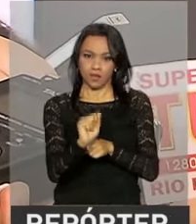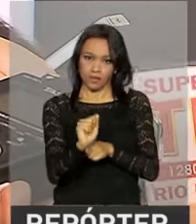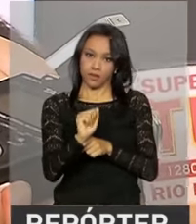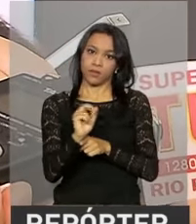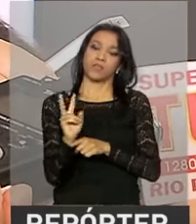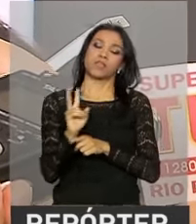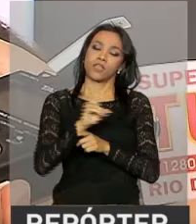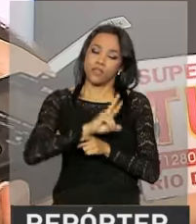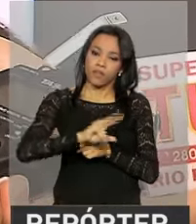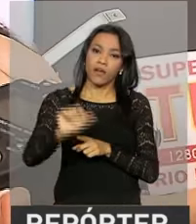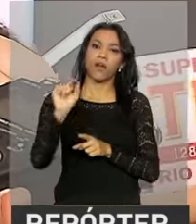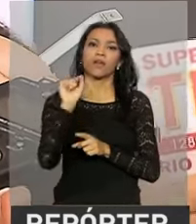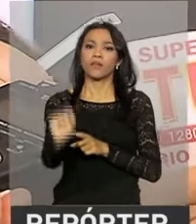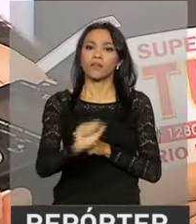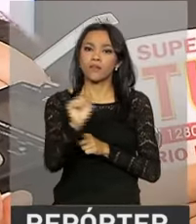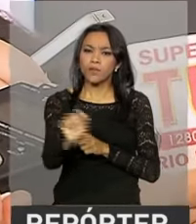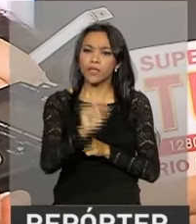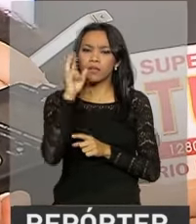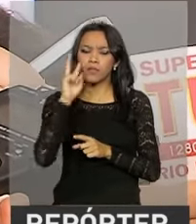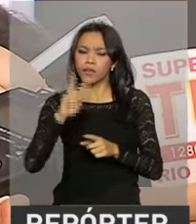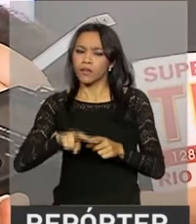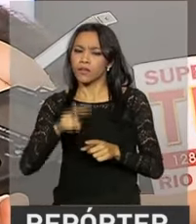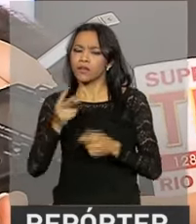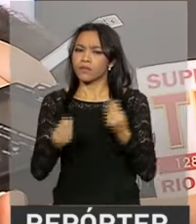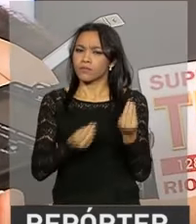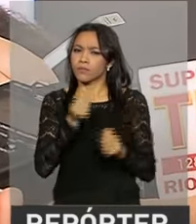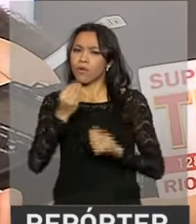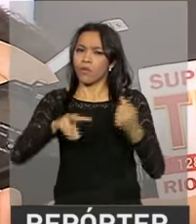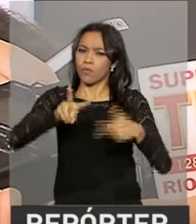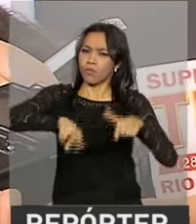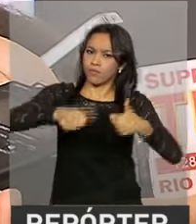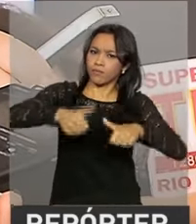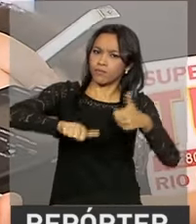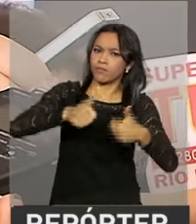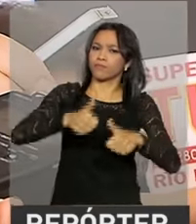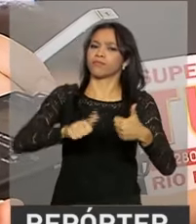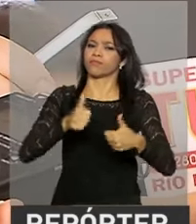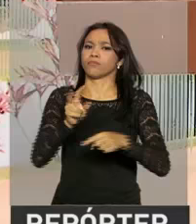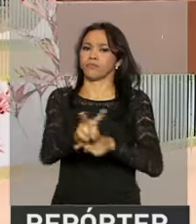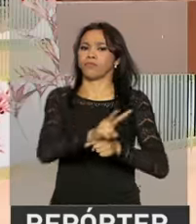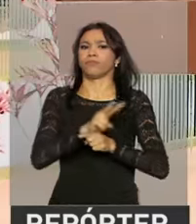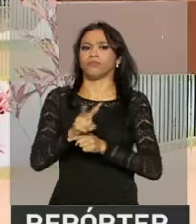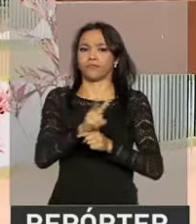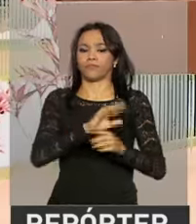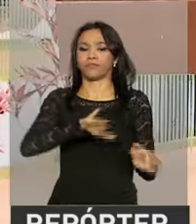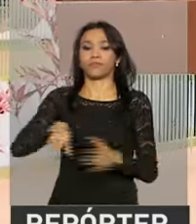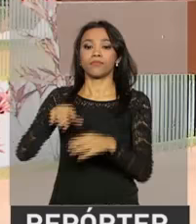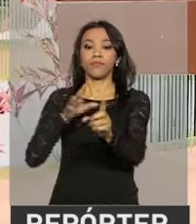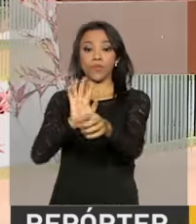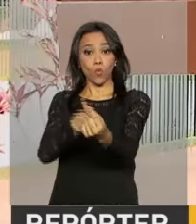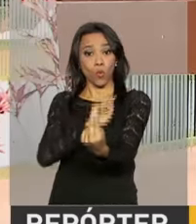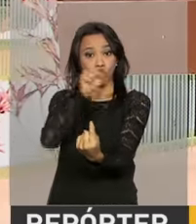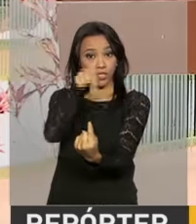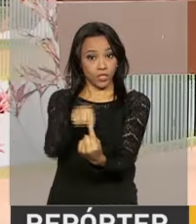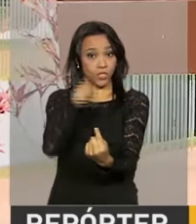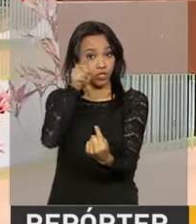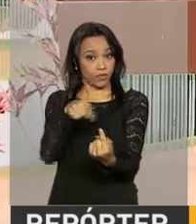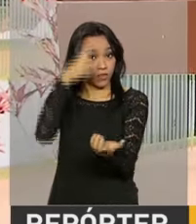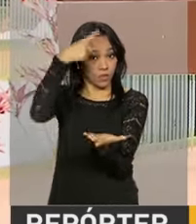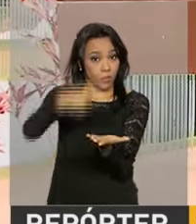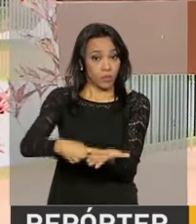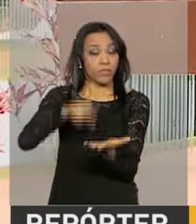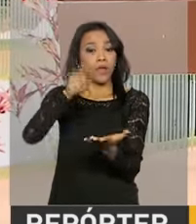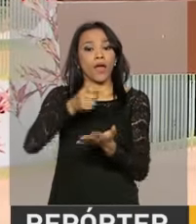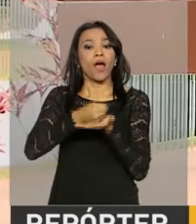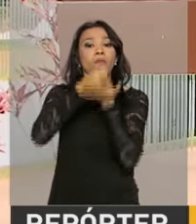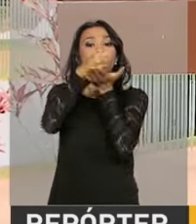também essas esses batimentos essas verificações essas checagens o objetivo do acordo é a apoiar o